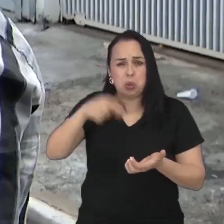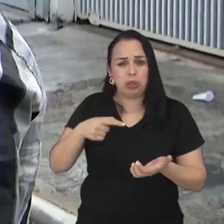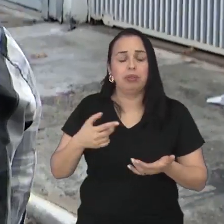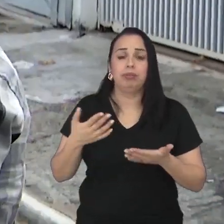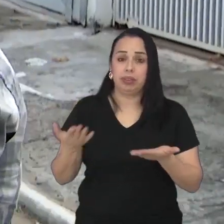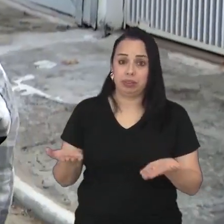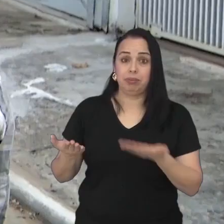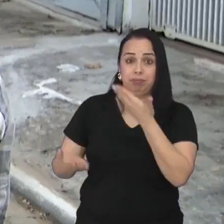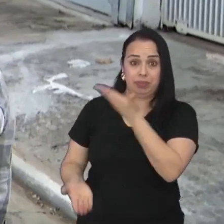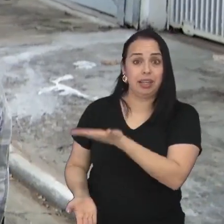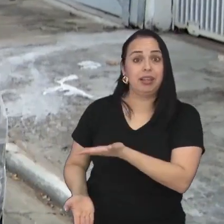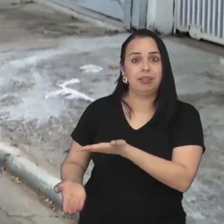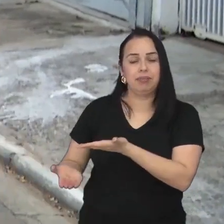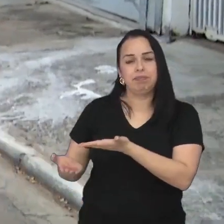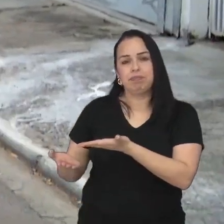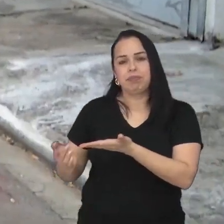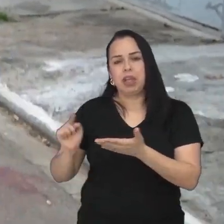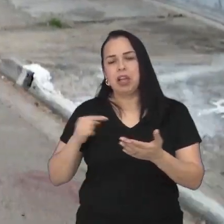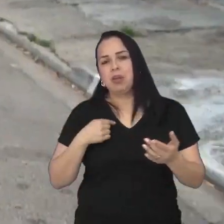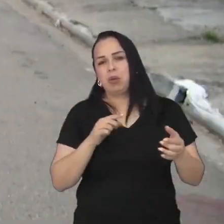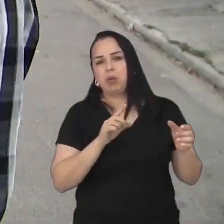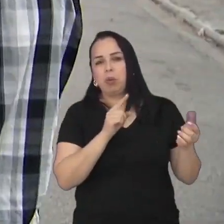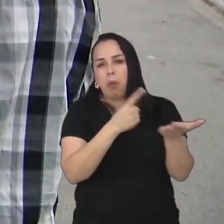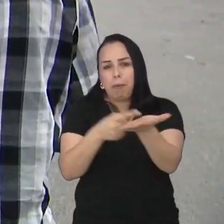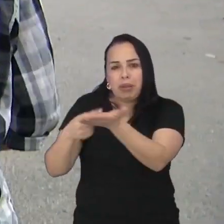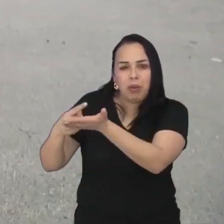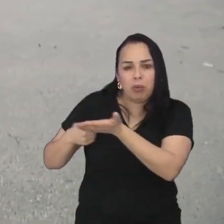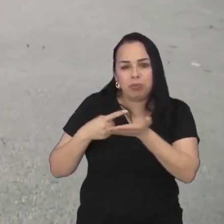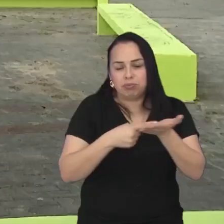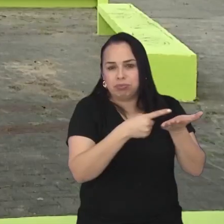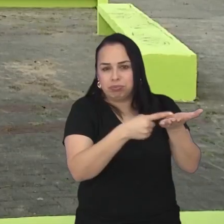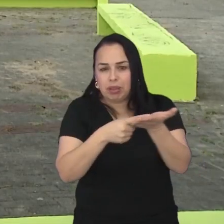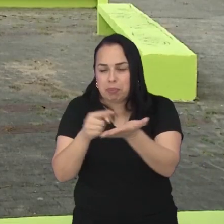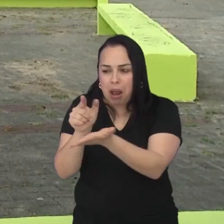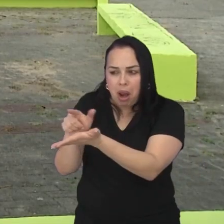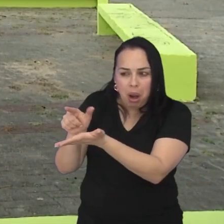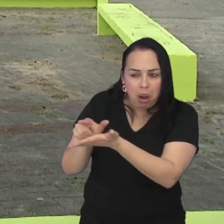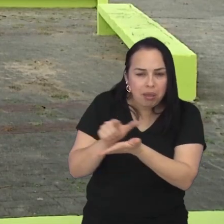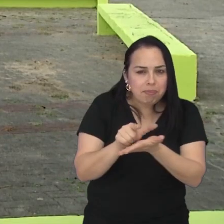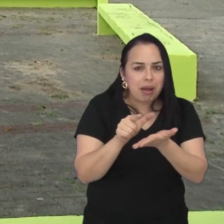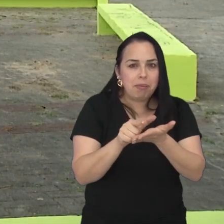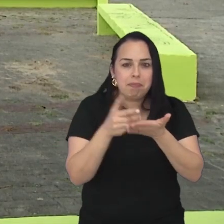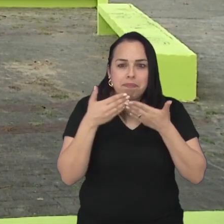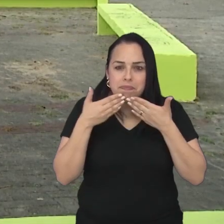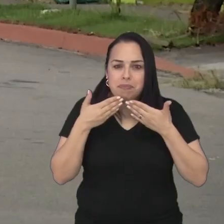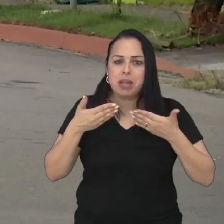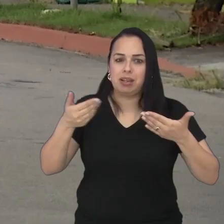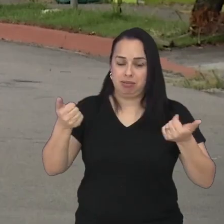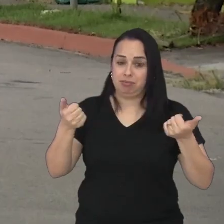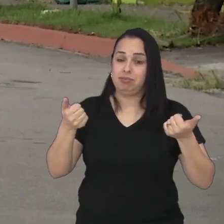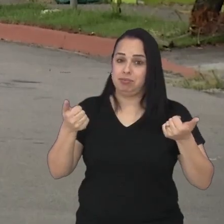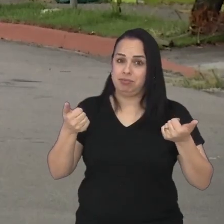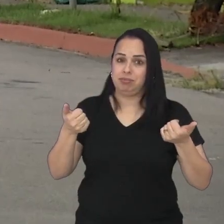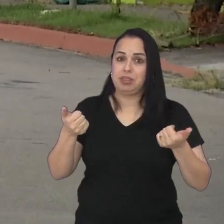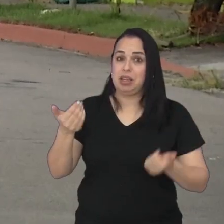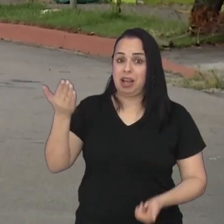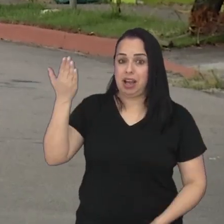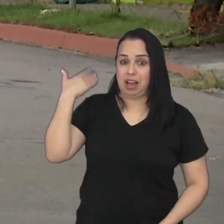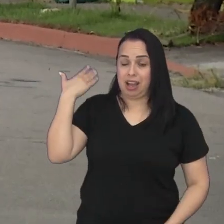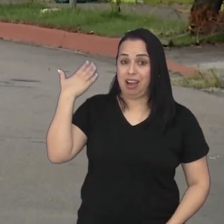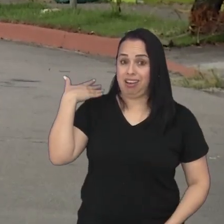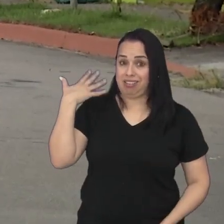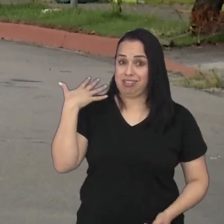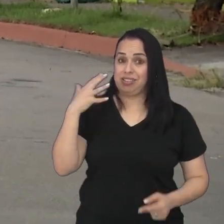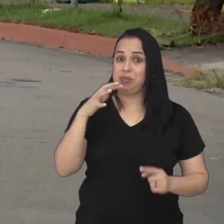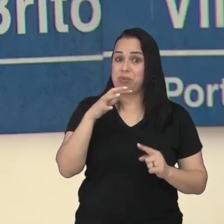O empresário decidiu então unir forças com a vizinhança para deixar o espaço agradável. O quiosque, que era usado